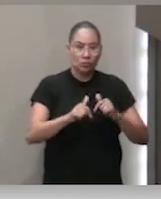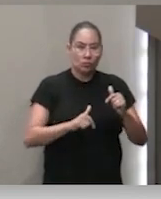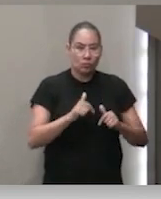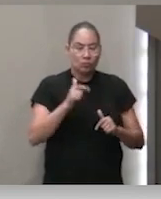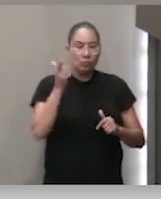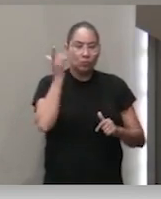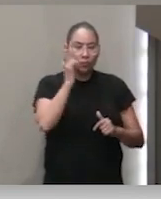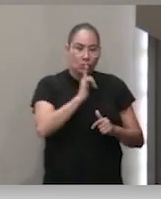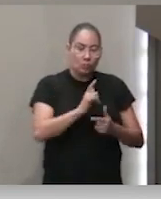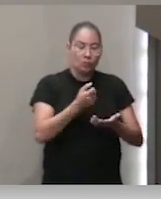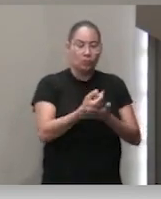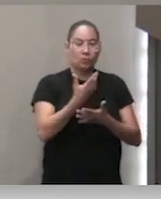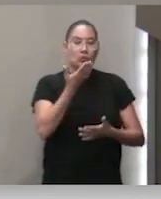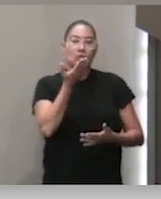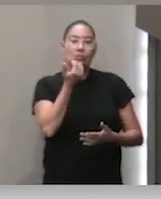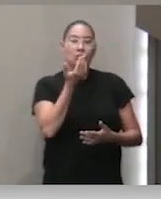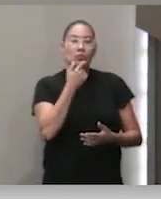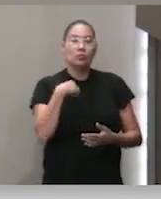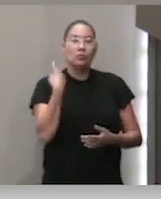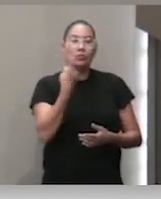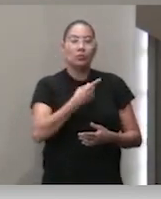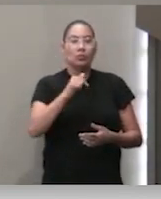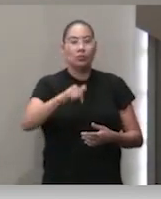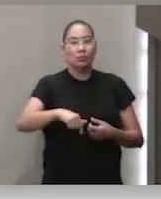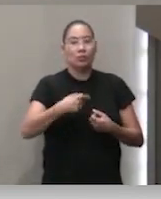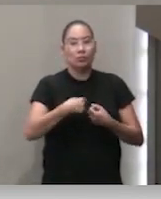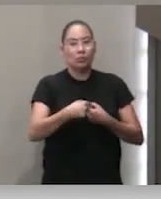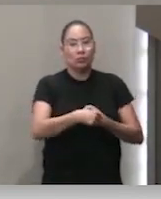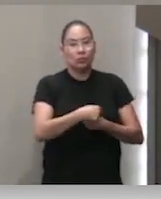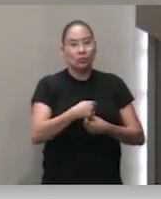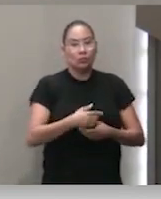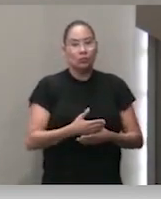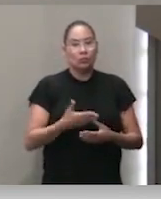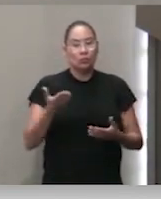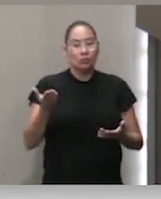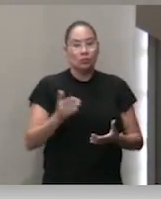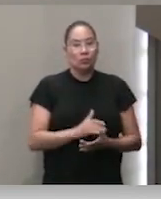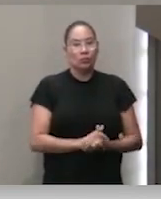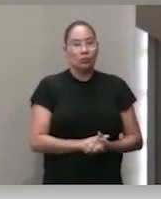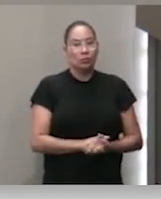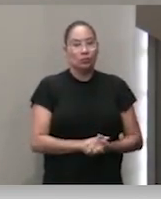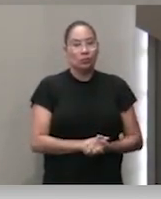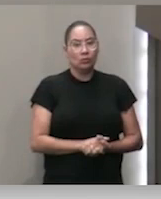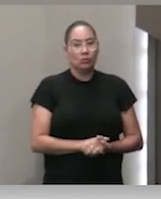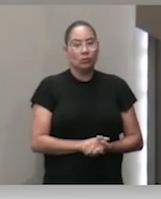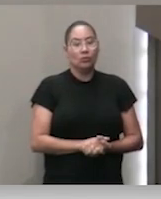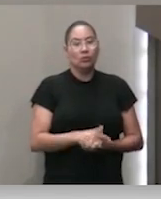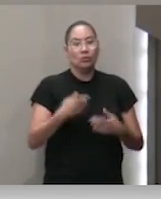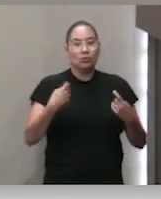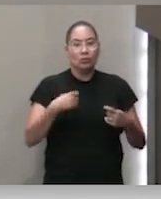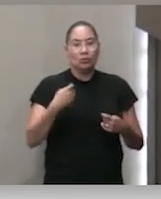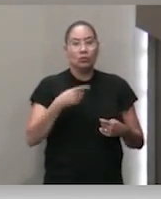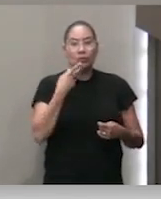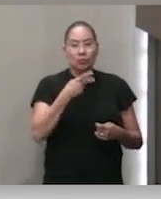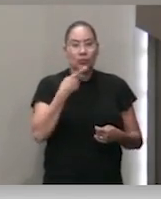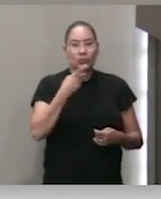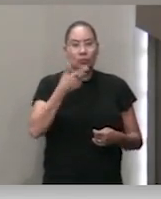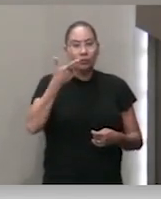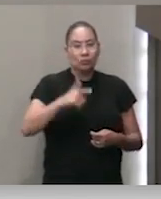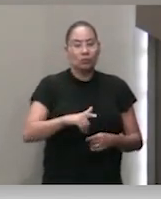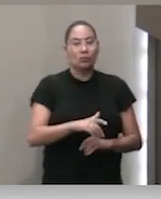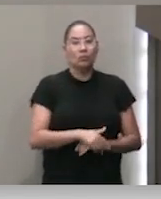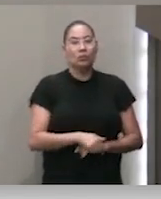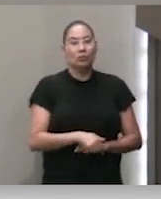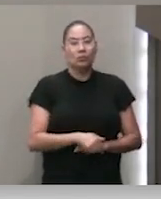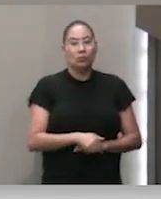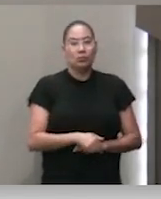trazer alimento para nós aqui da cidade. Mas isso aí tem que passar o tempo todo, não precisa nem me filmar aqui,